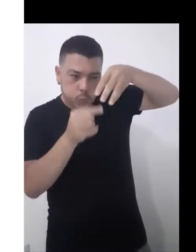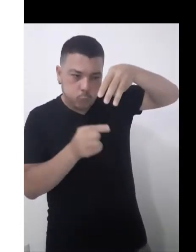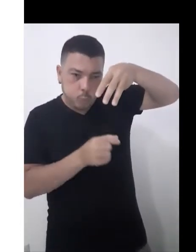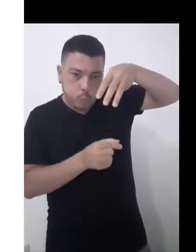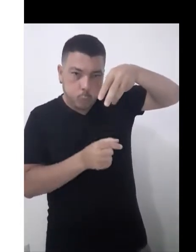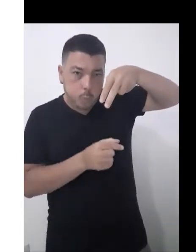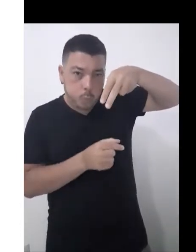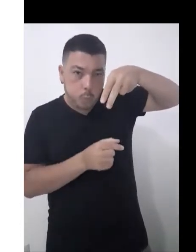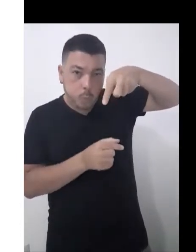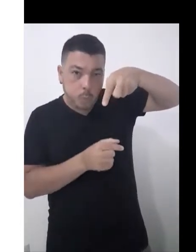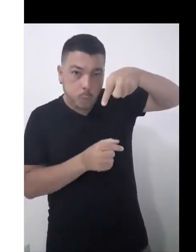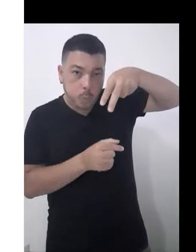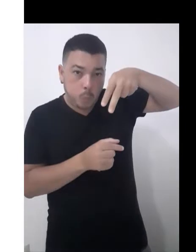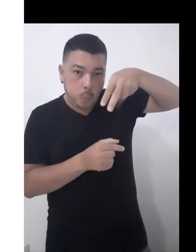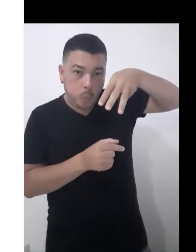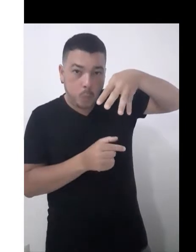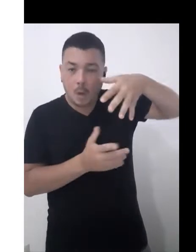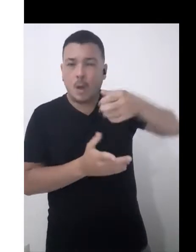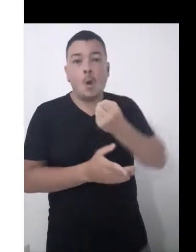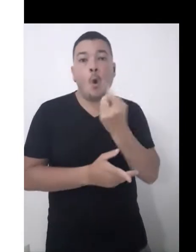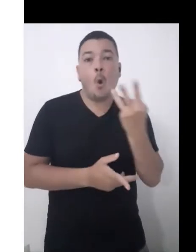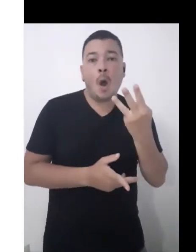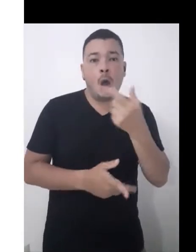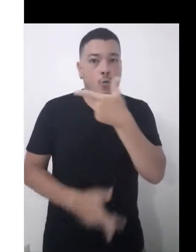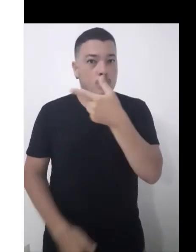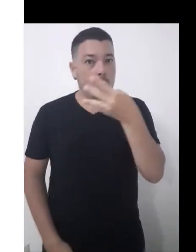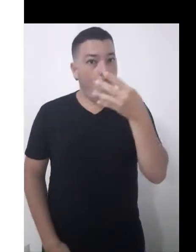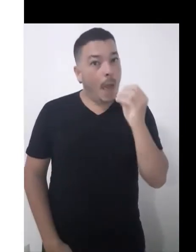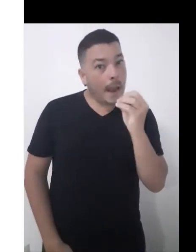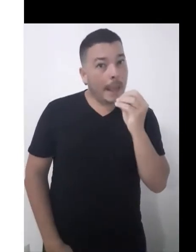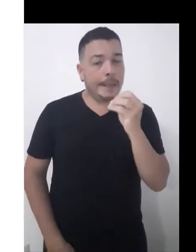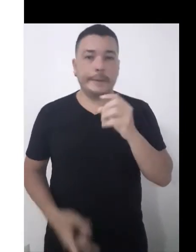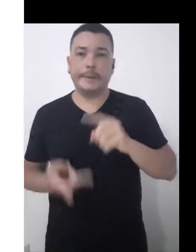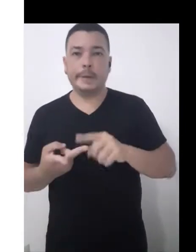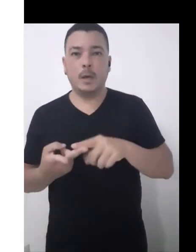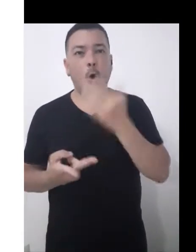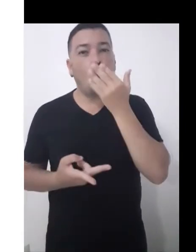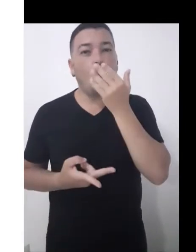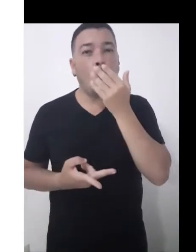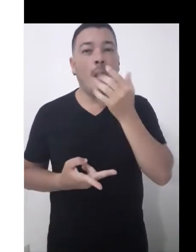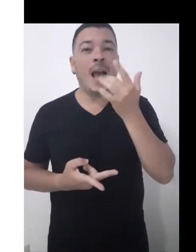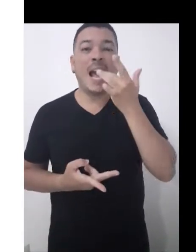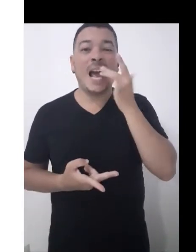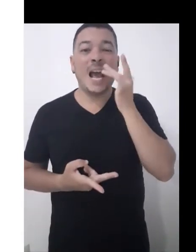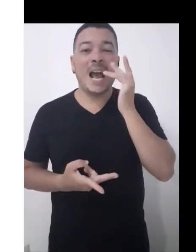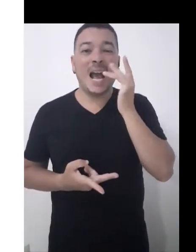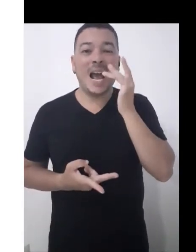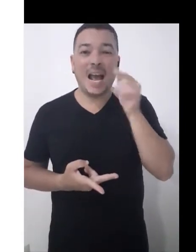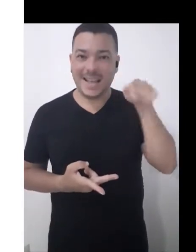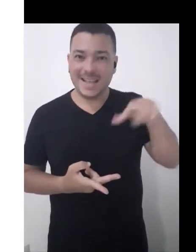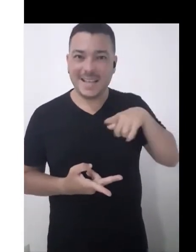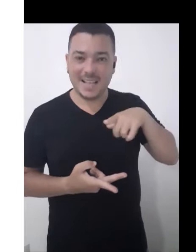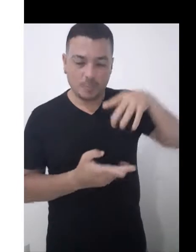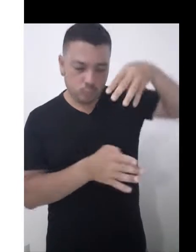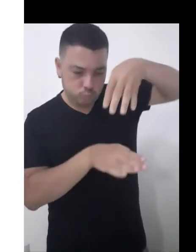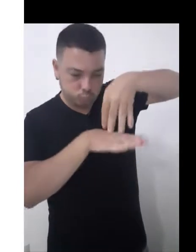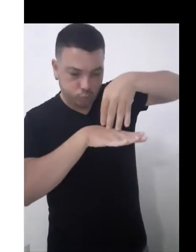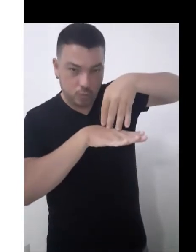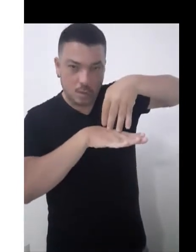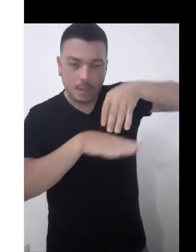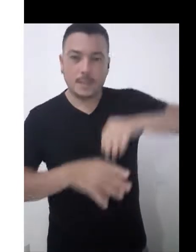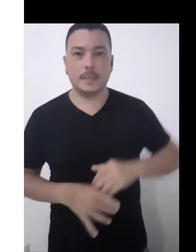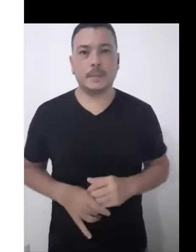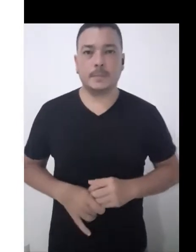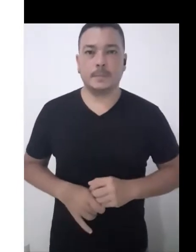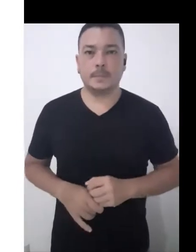de 240 pinos. Pinos são aquelas conexões cor dourada que ficam embaixo dos dois lados da memória, né, atualmente.